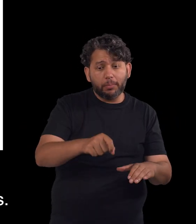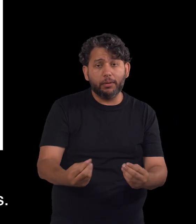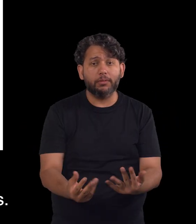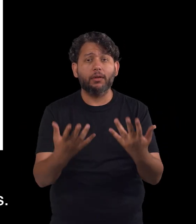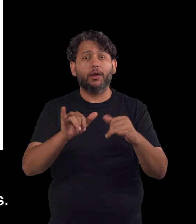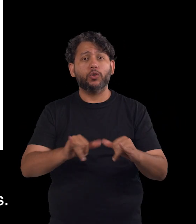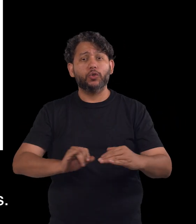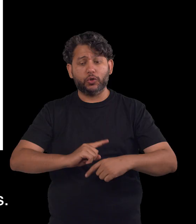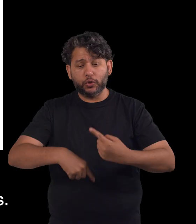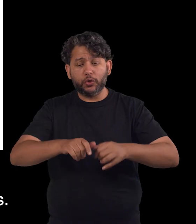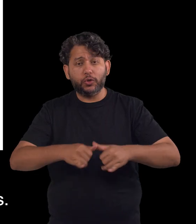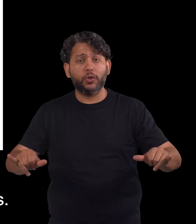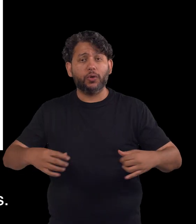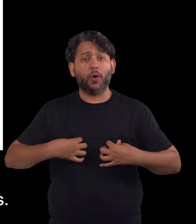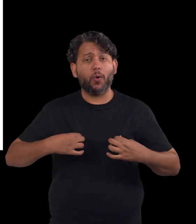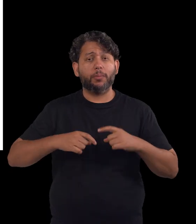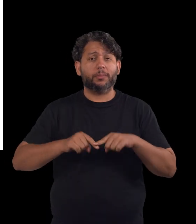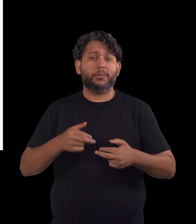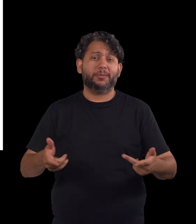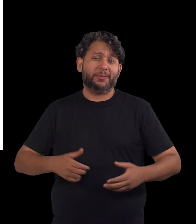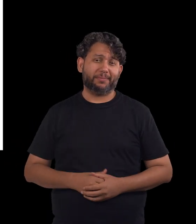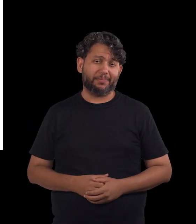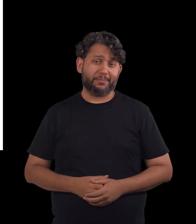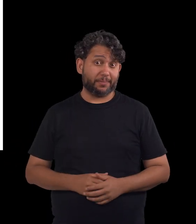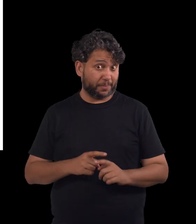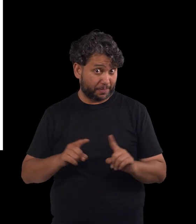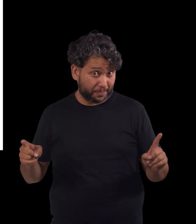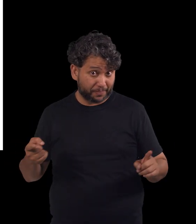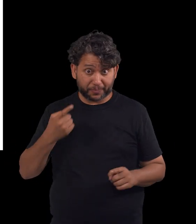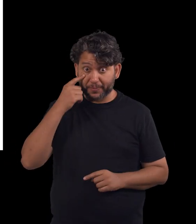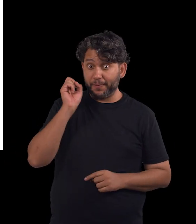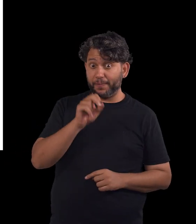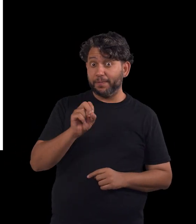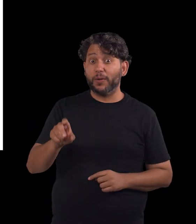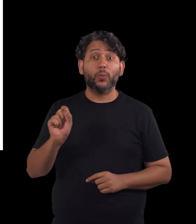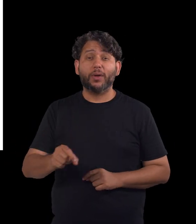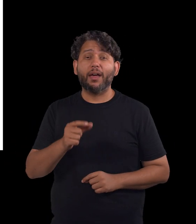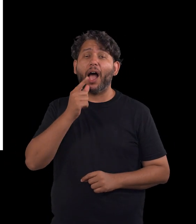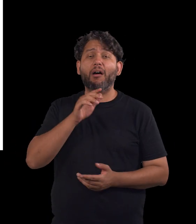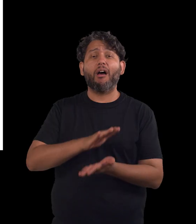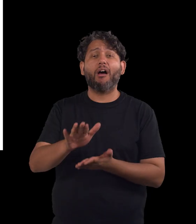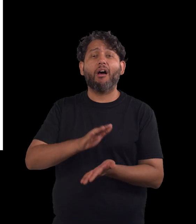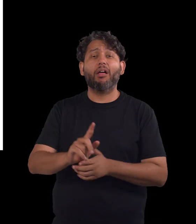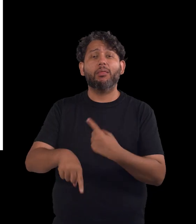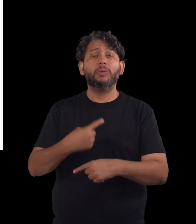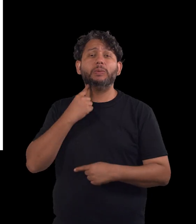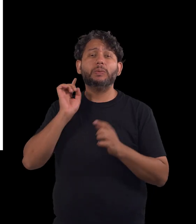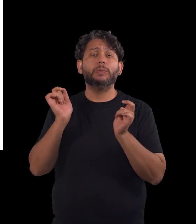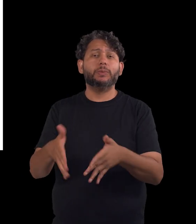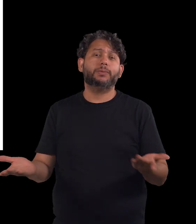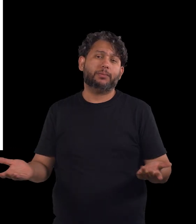gerar energia, fabricar roupas e objetos. Ainda assim, frequentemente a desperdiçamos ou